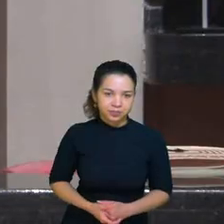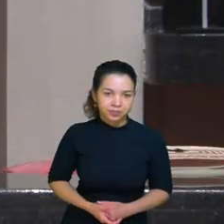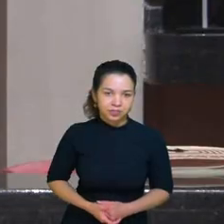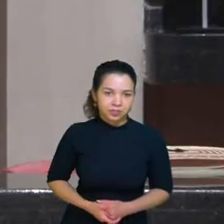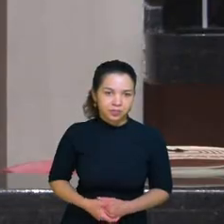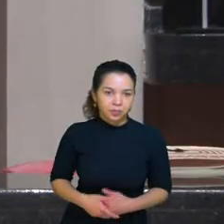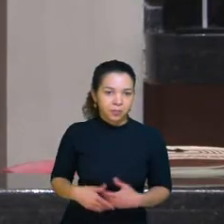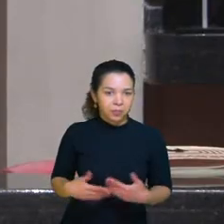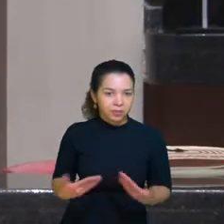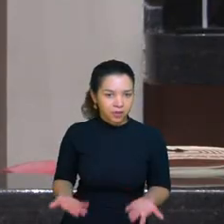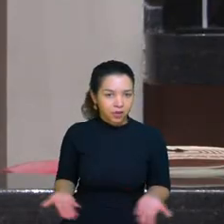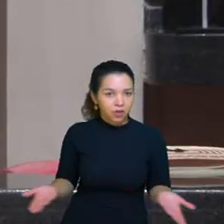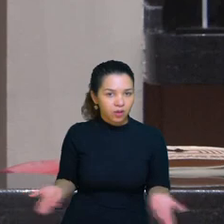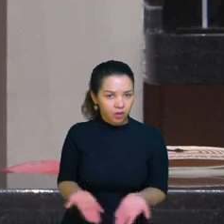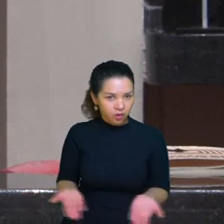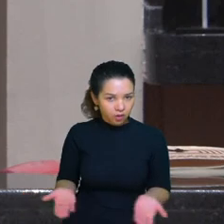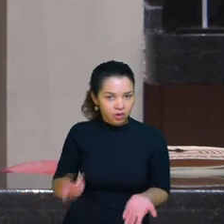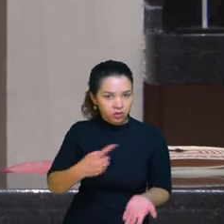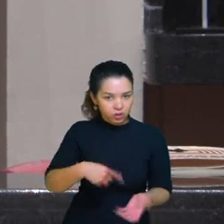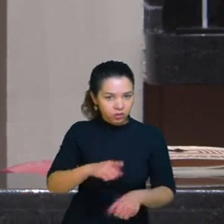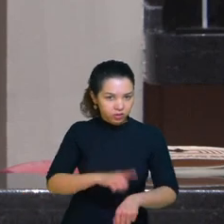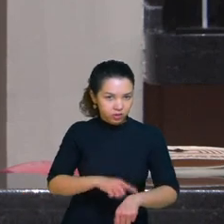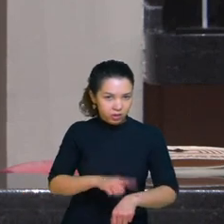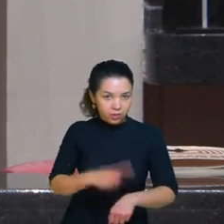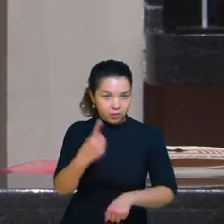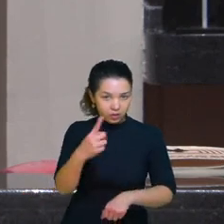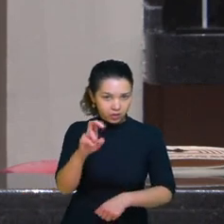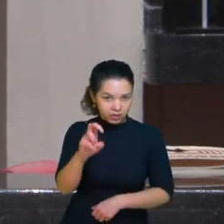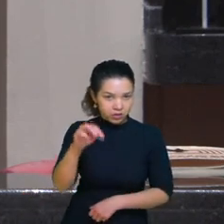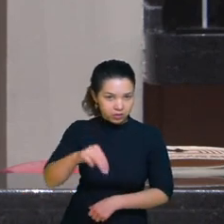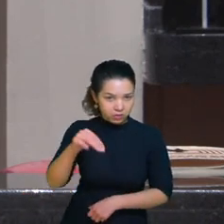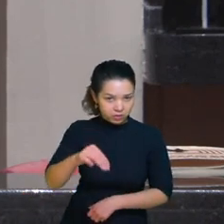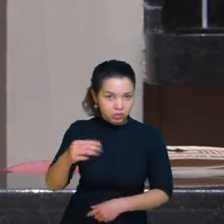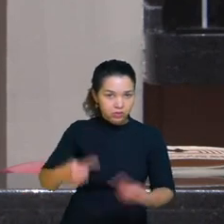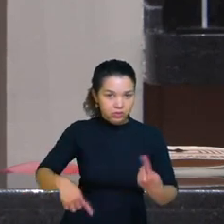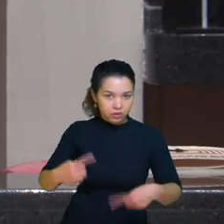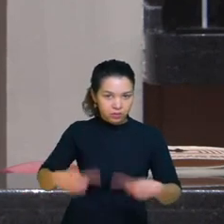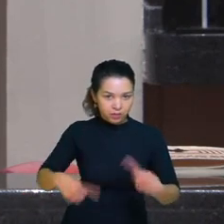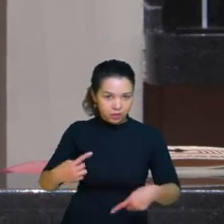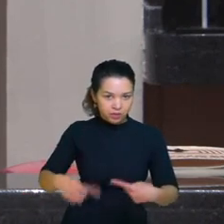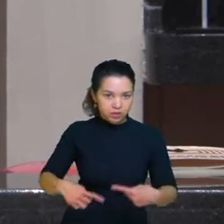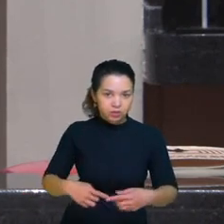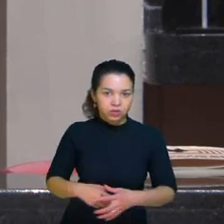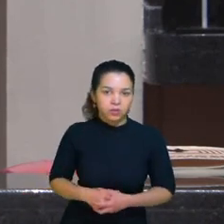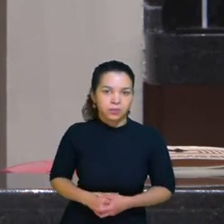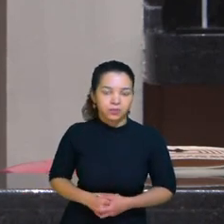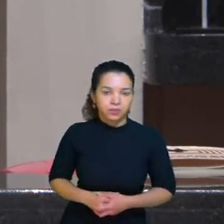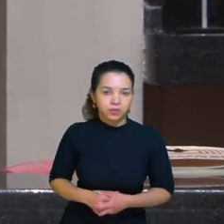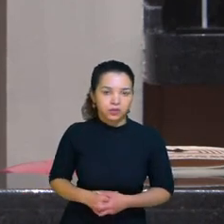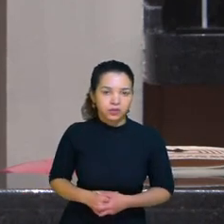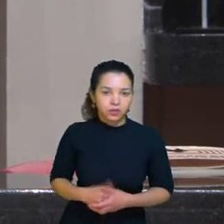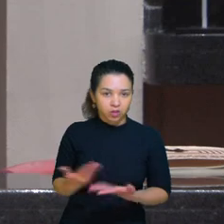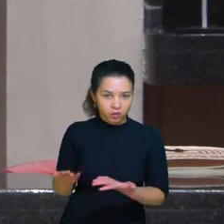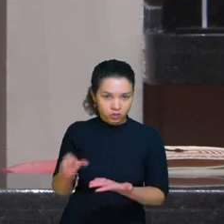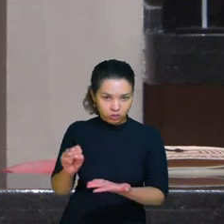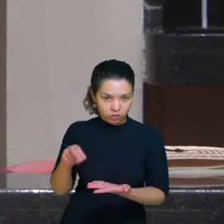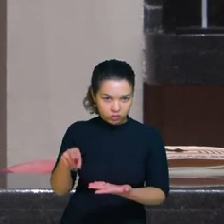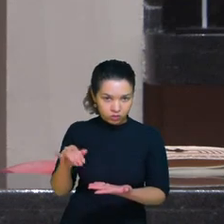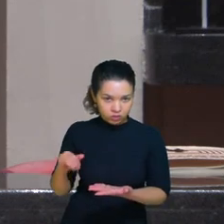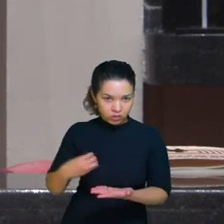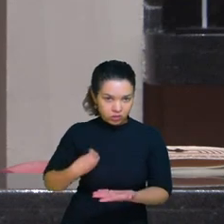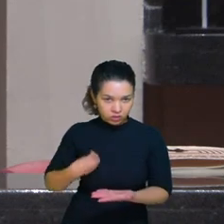então pessoal agora a gente tem ainda um tempo de 15 minutos pro debate e o vson tá por aí tá por